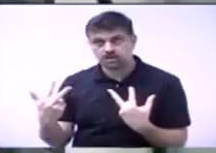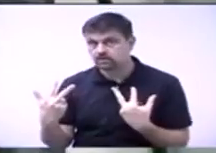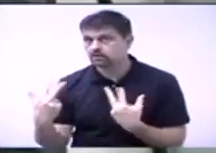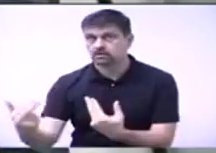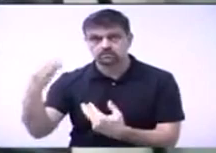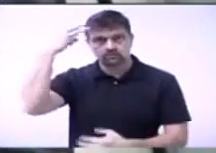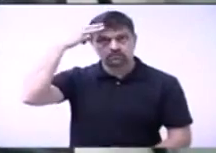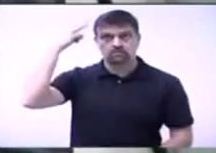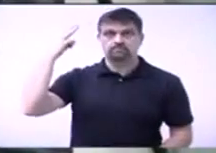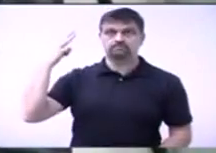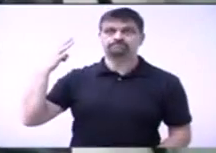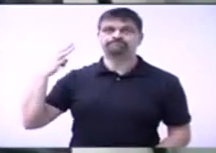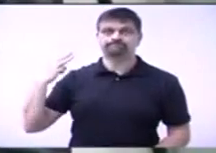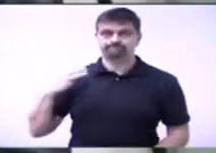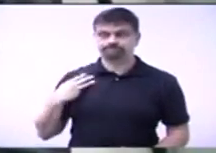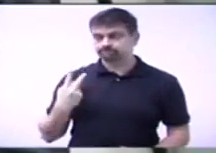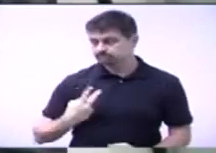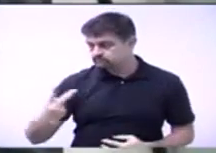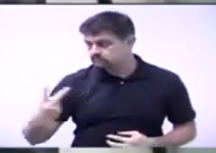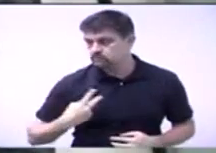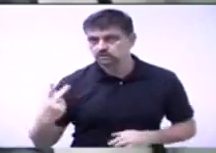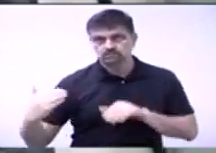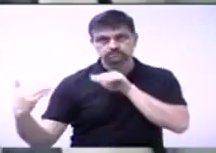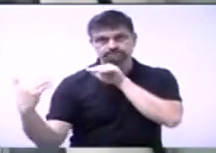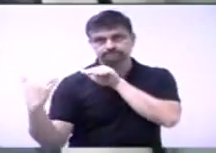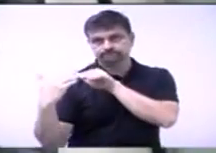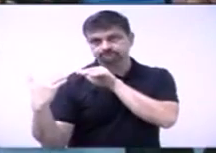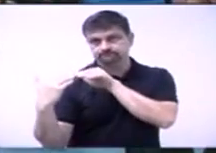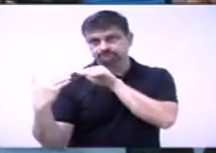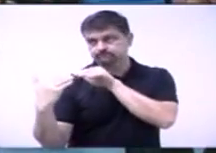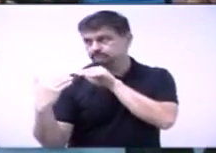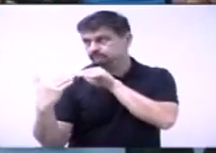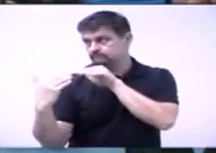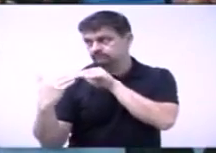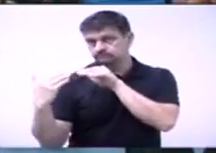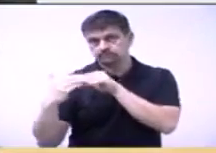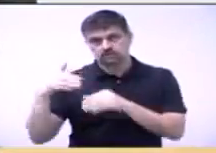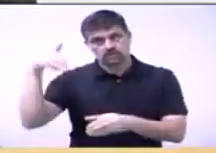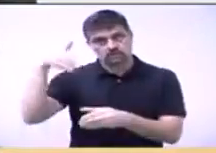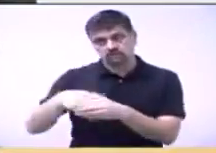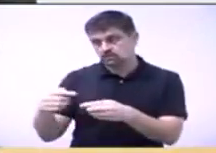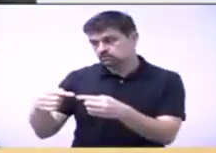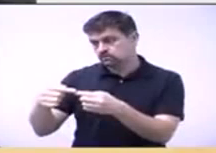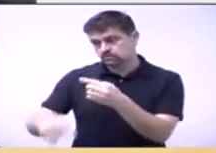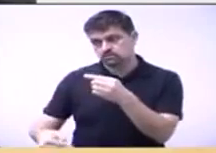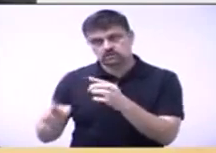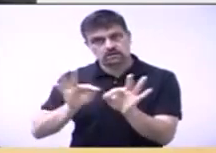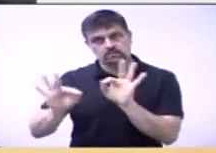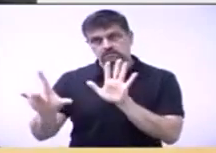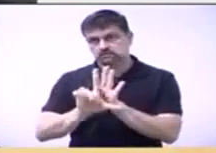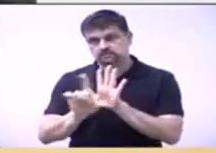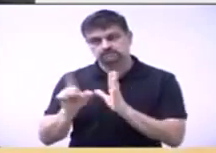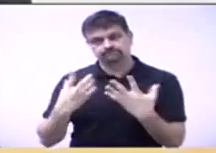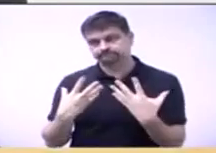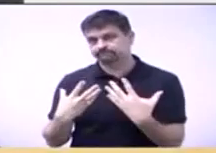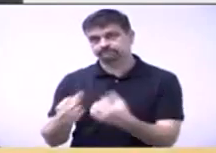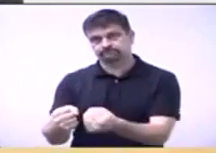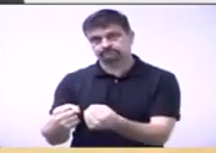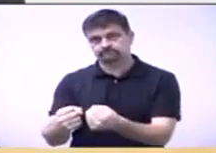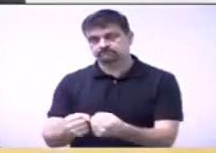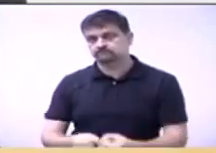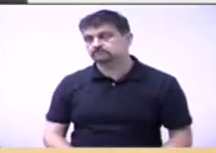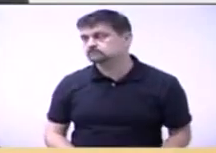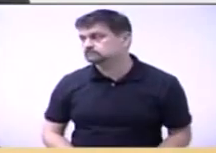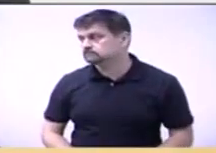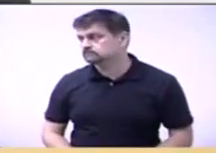líder de bancada. O PRTB fechou essa questão e eu voto contrário. Só um minuto, senhores, por favor. Obrigado, senhor presidente. Só um minutinho,